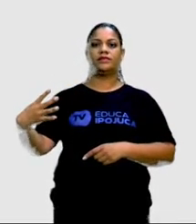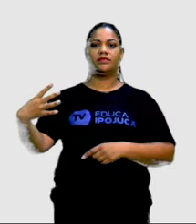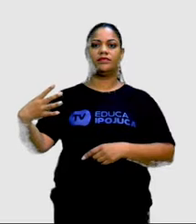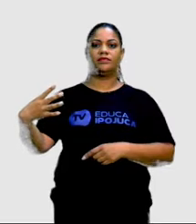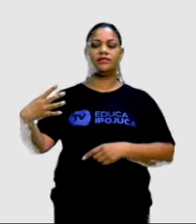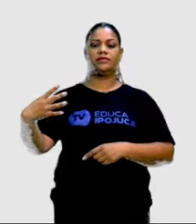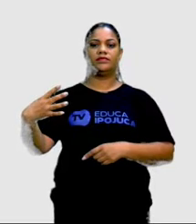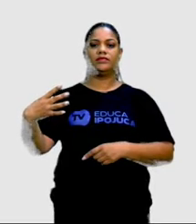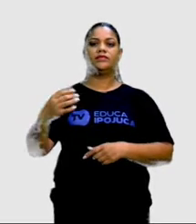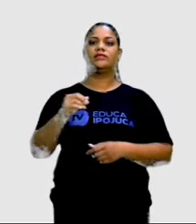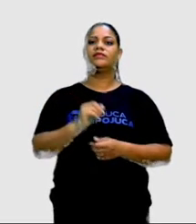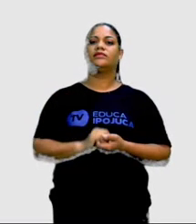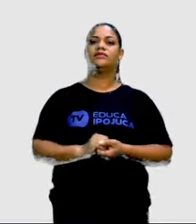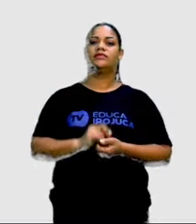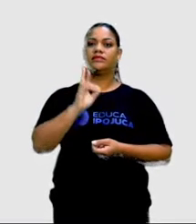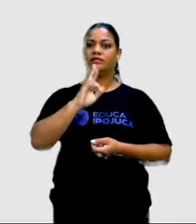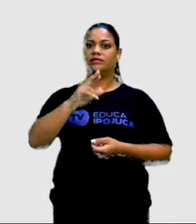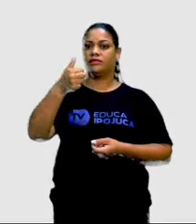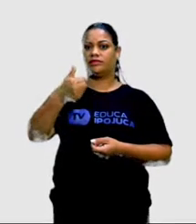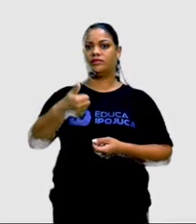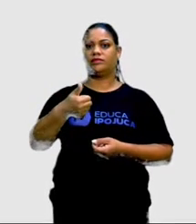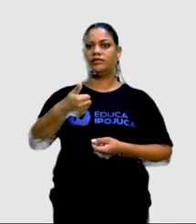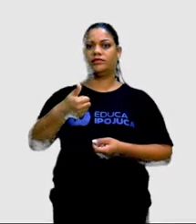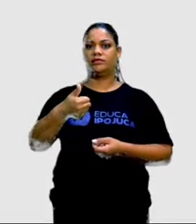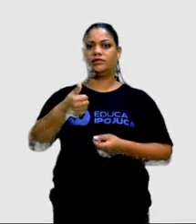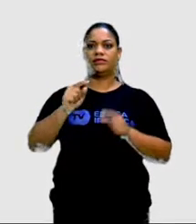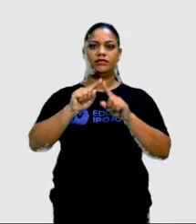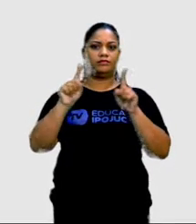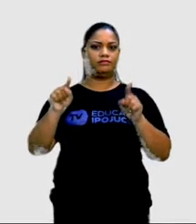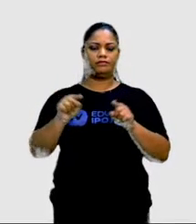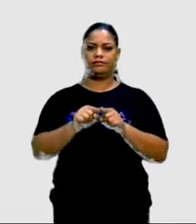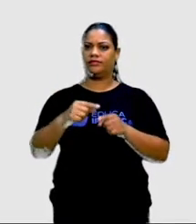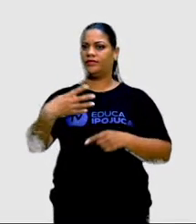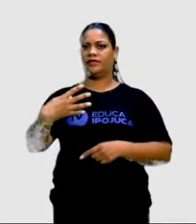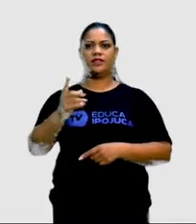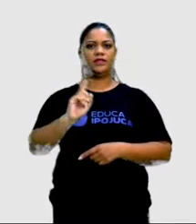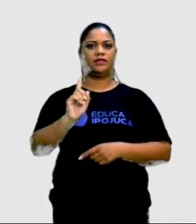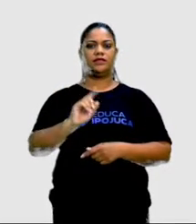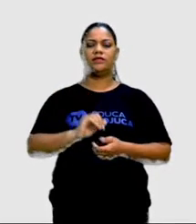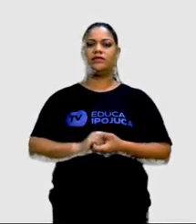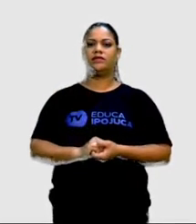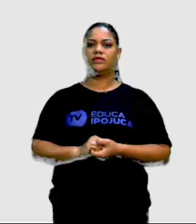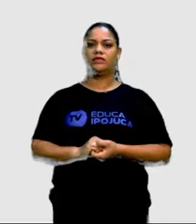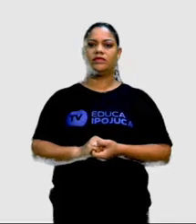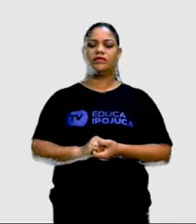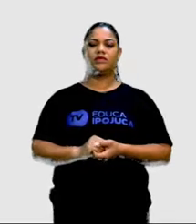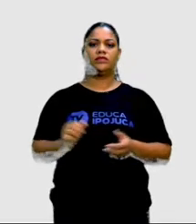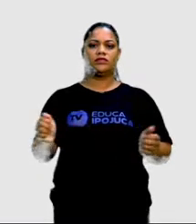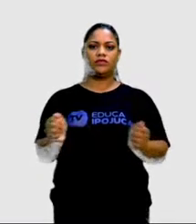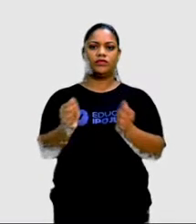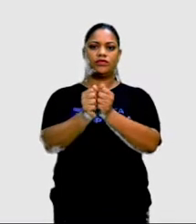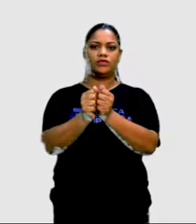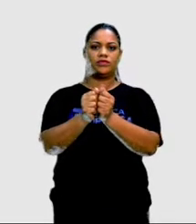coloca 4 ali e restou 1. Então, ali no coraçãozinho não é um 4. Qual o número que se eu